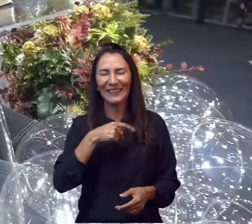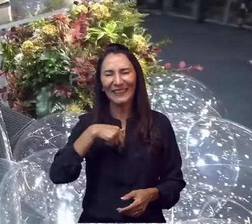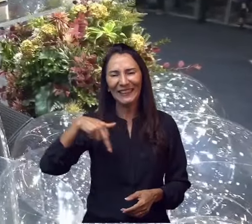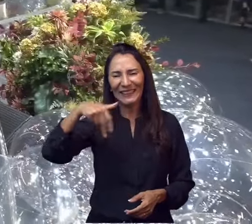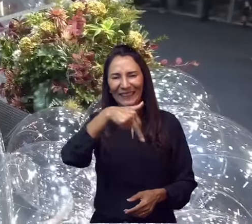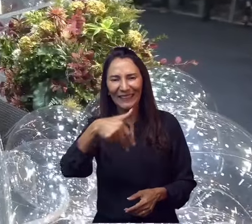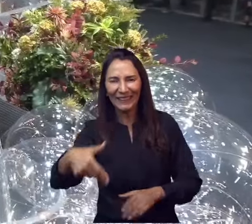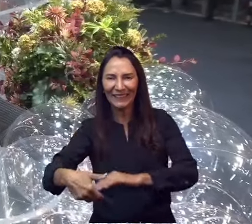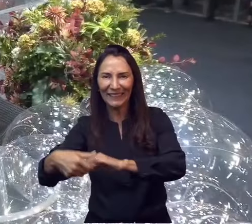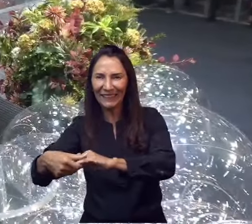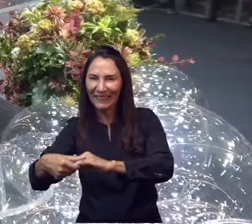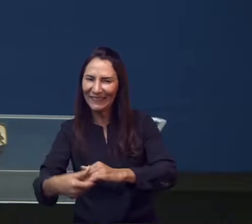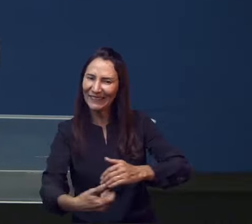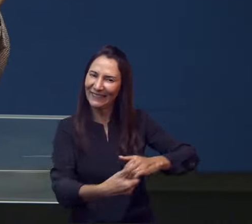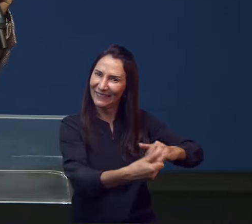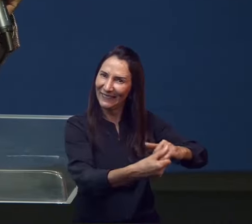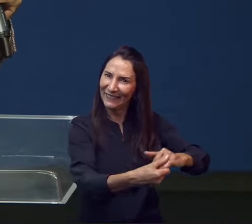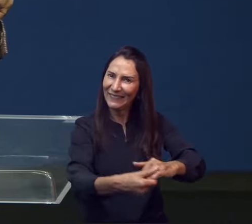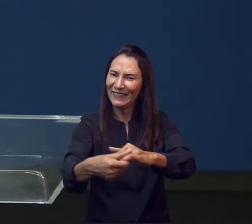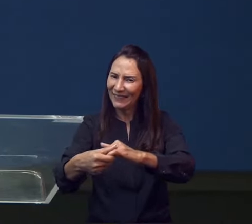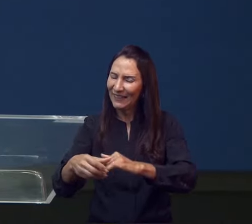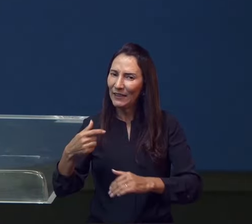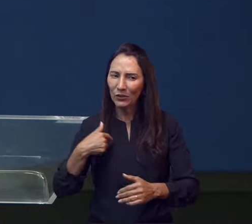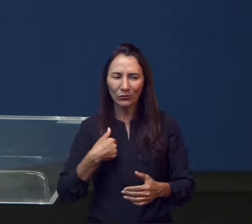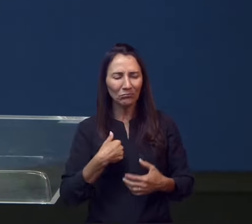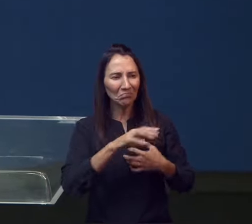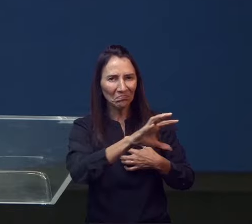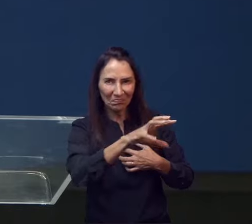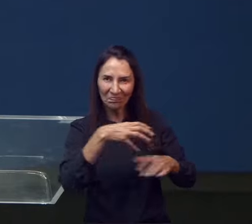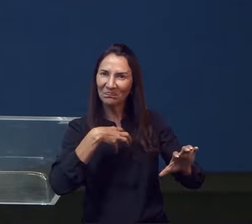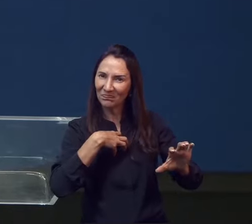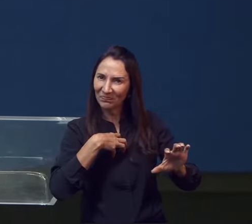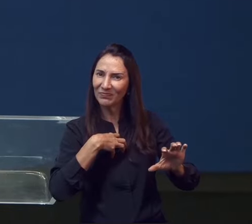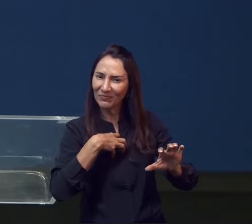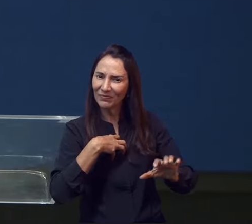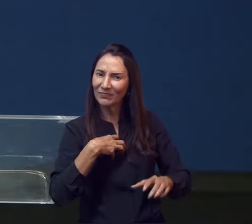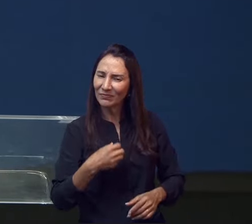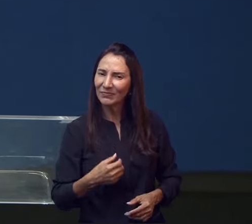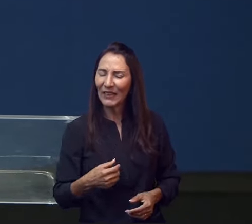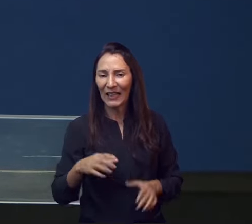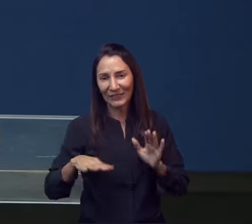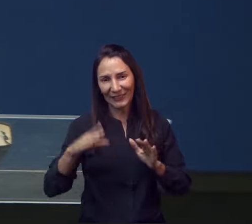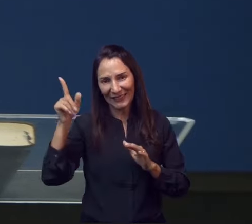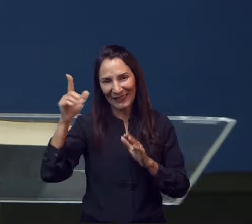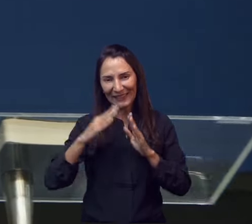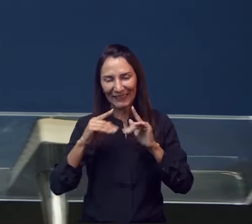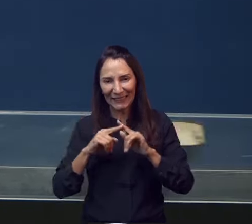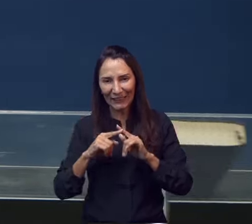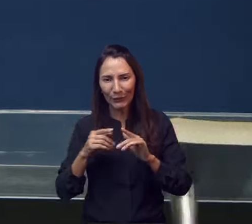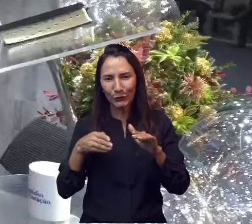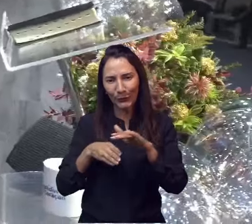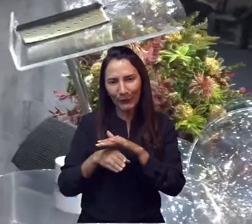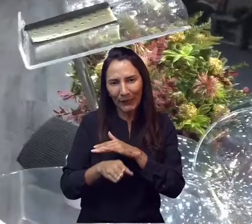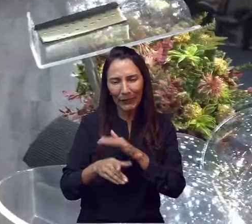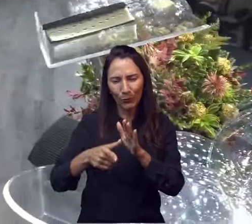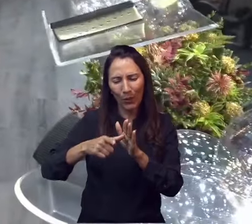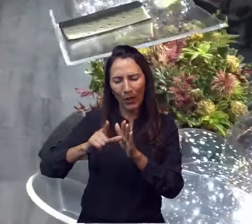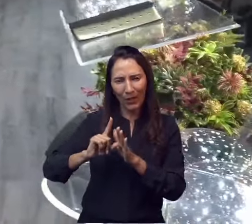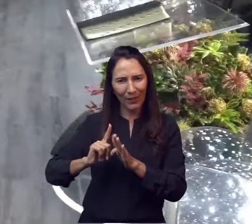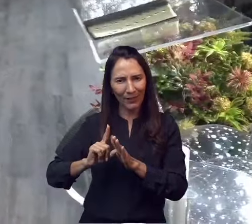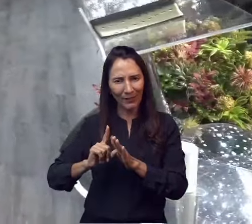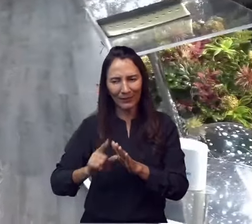e eu incorporei isso Eu muitas vezes na minha igreja eu chego entro na igreja um pouco antes